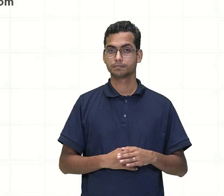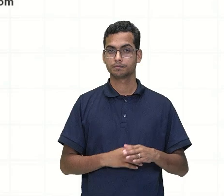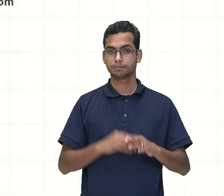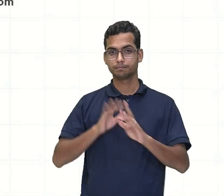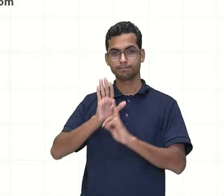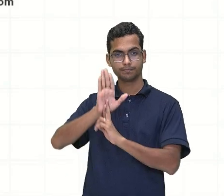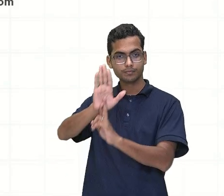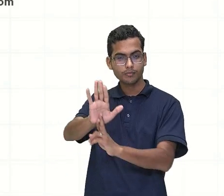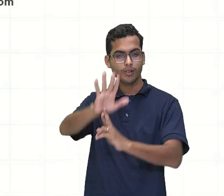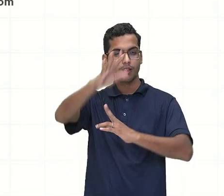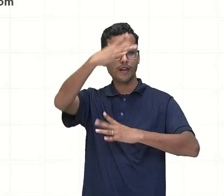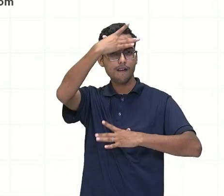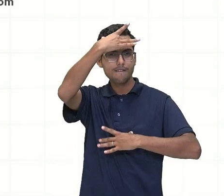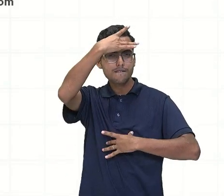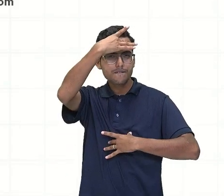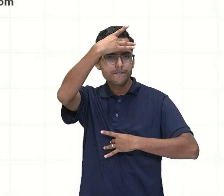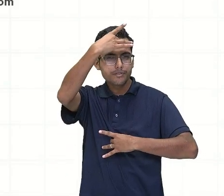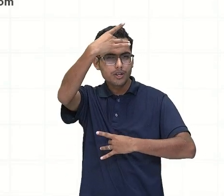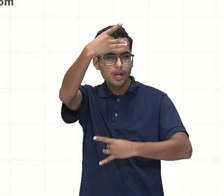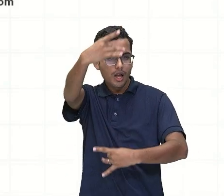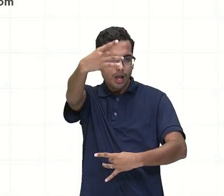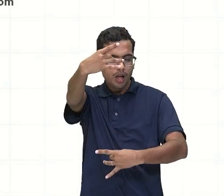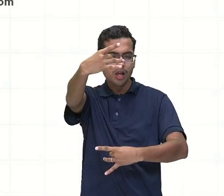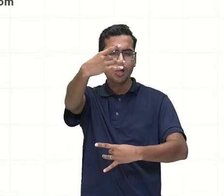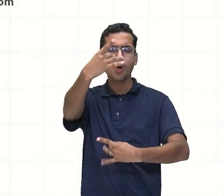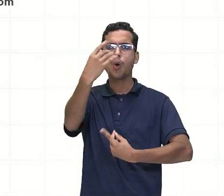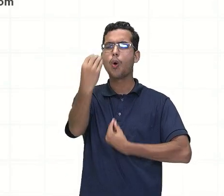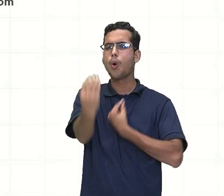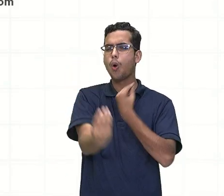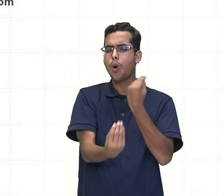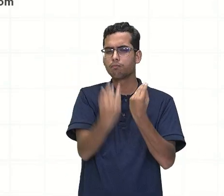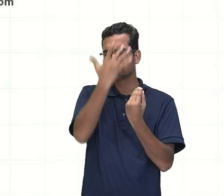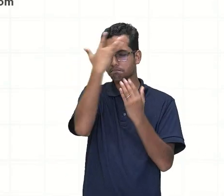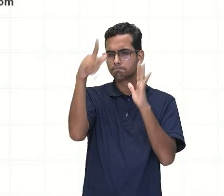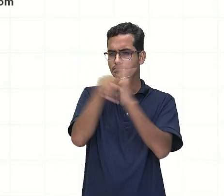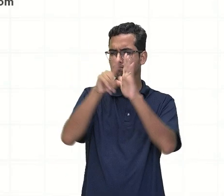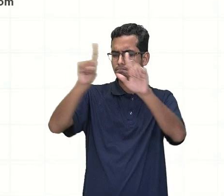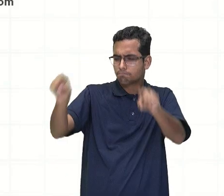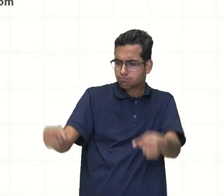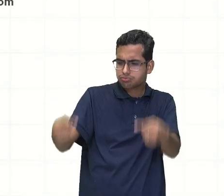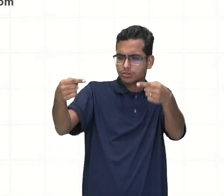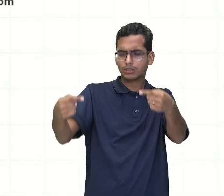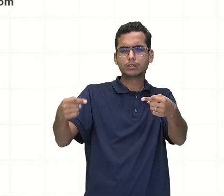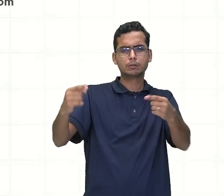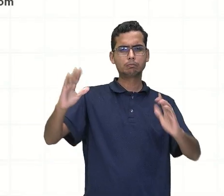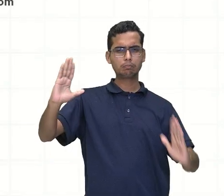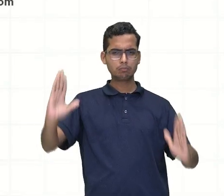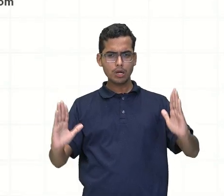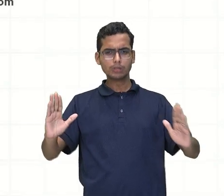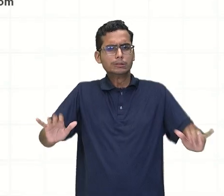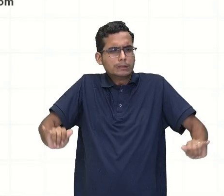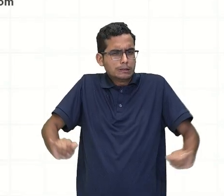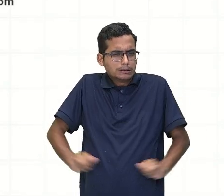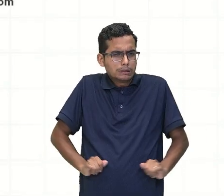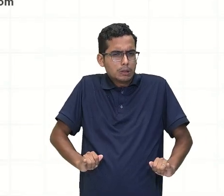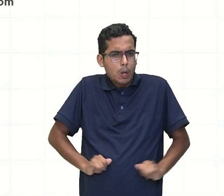possibilidades da pessoa encarar essas situações de dores.